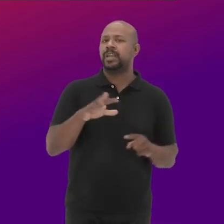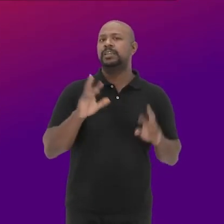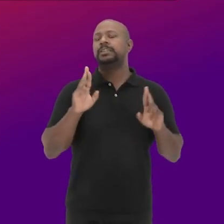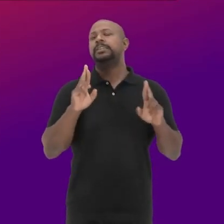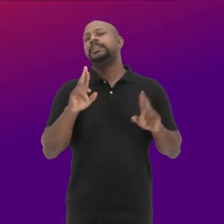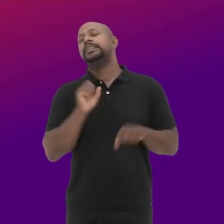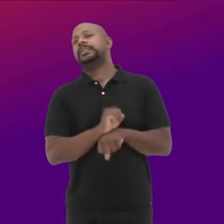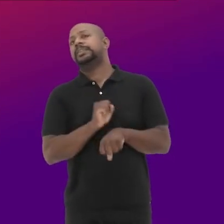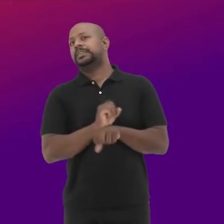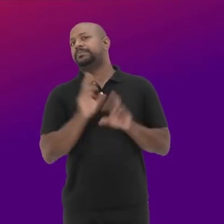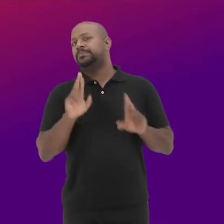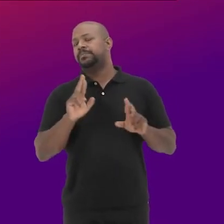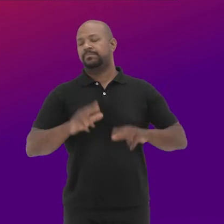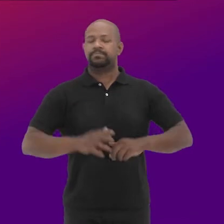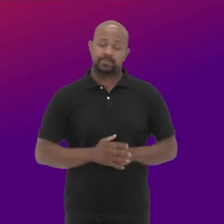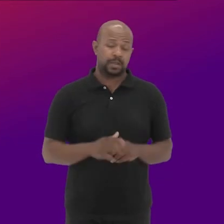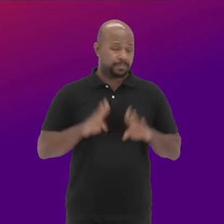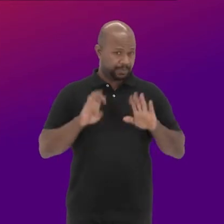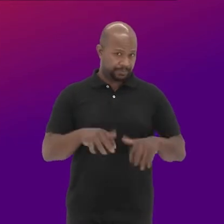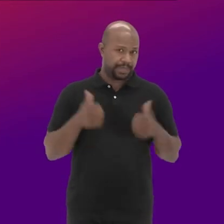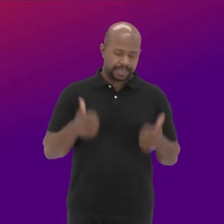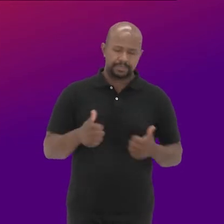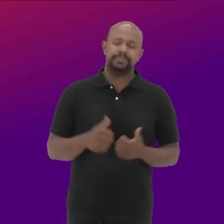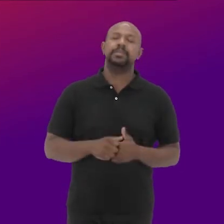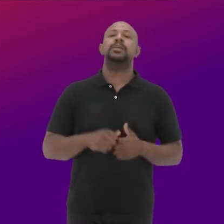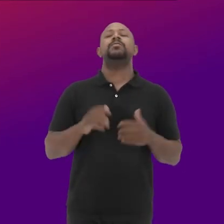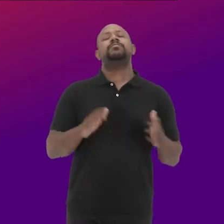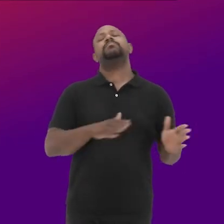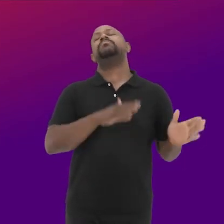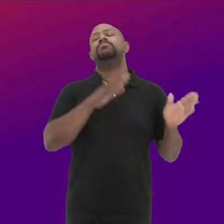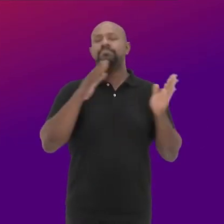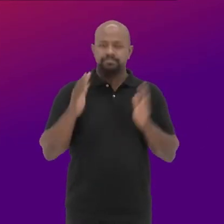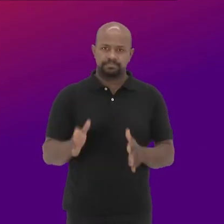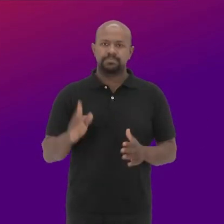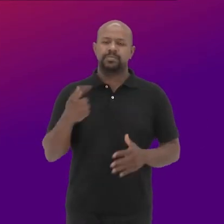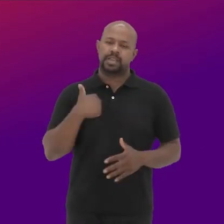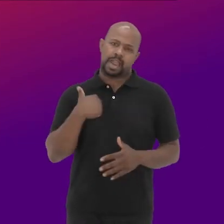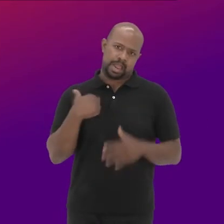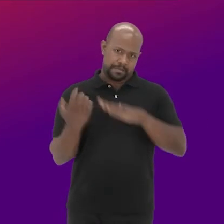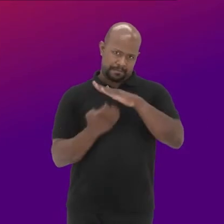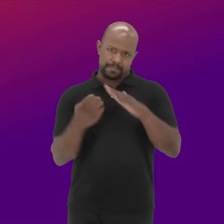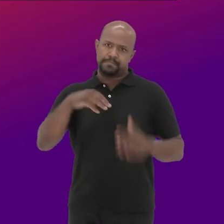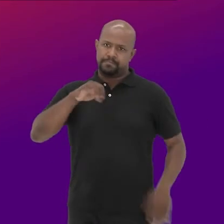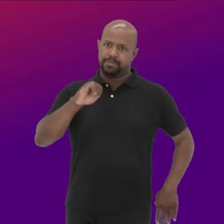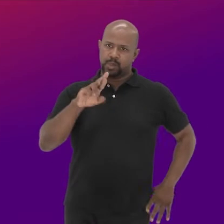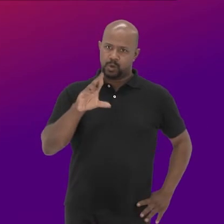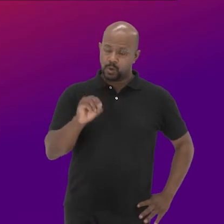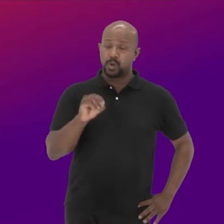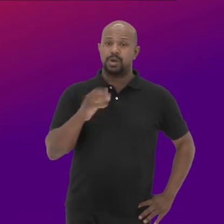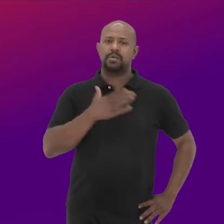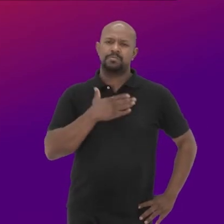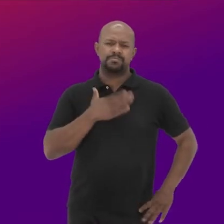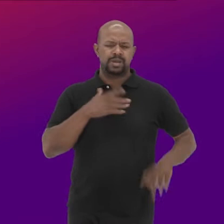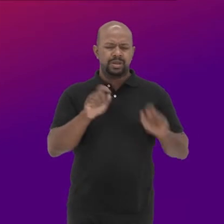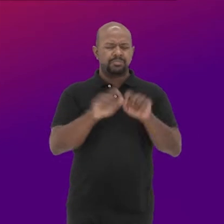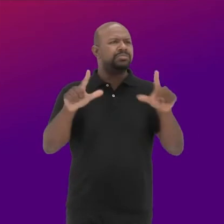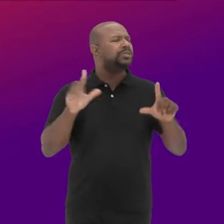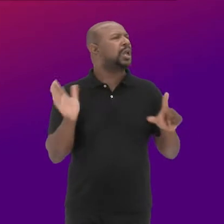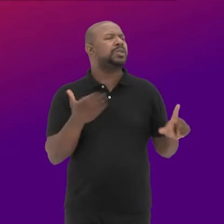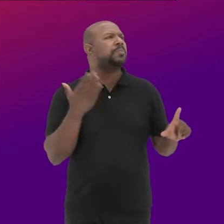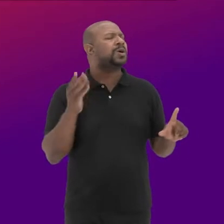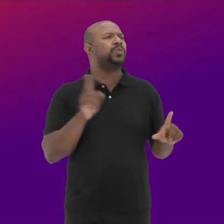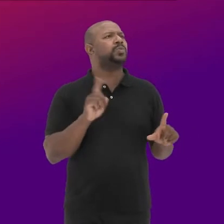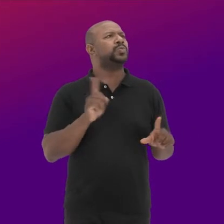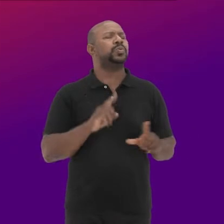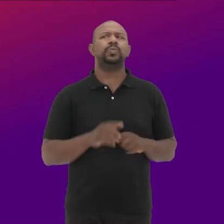das expectativas. Muito bem, vamos passar para o caso da micro. Eu acho que o meu slide não